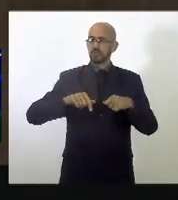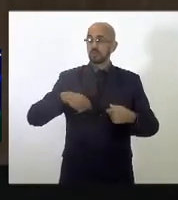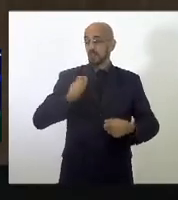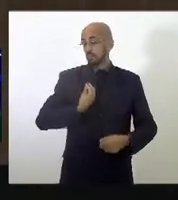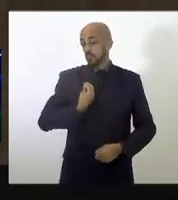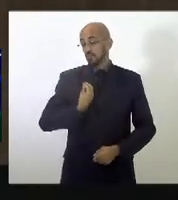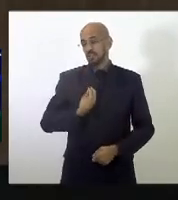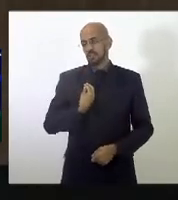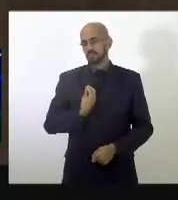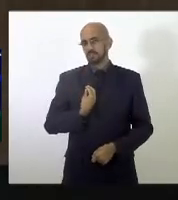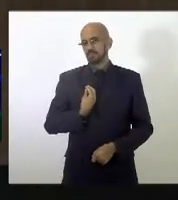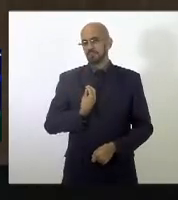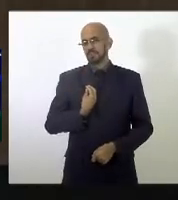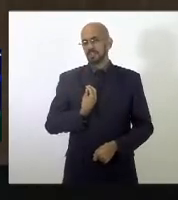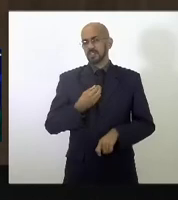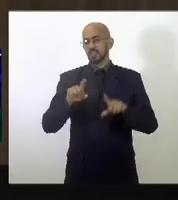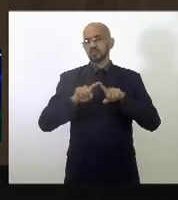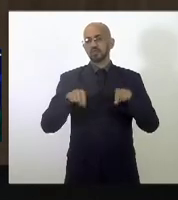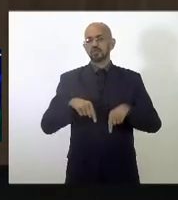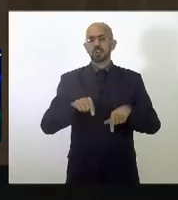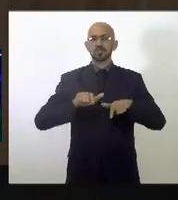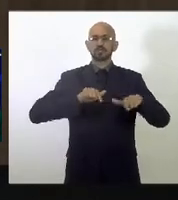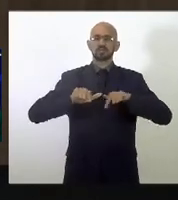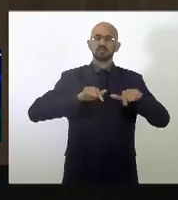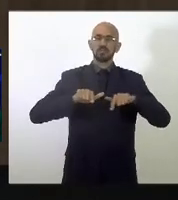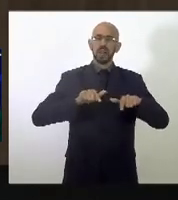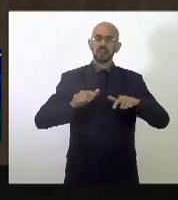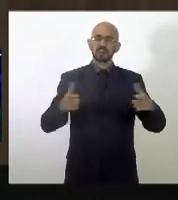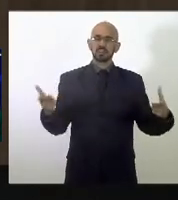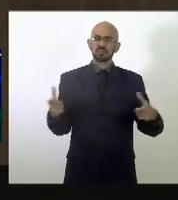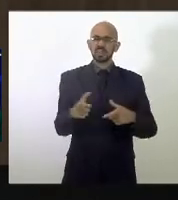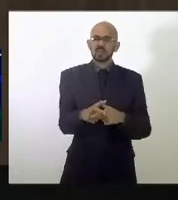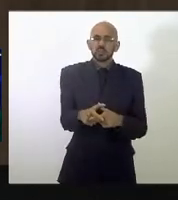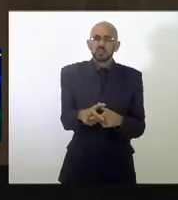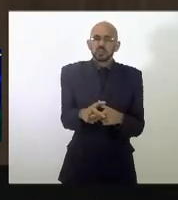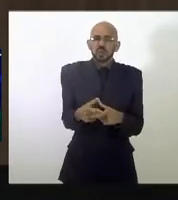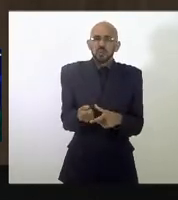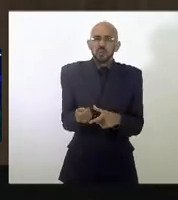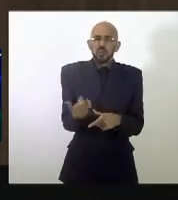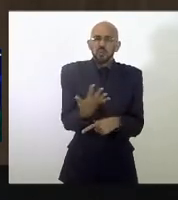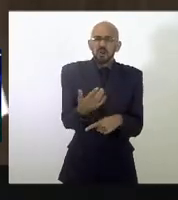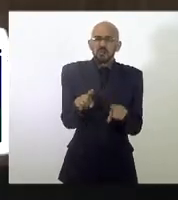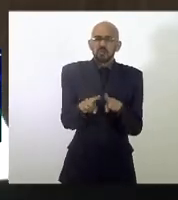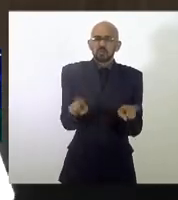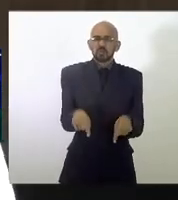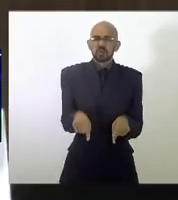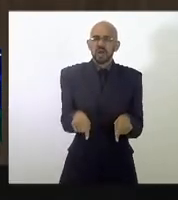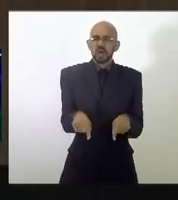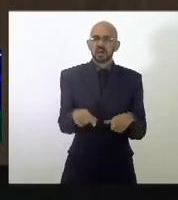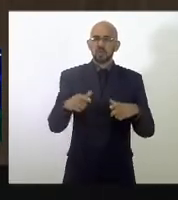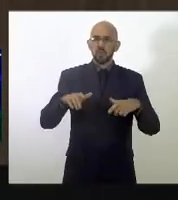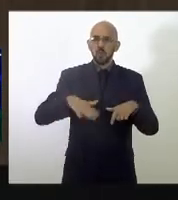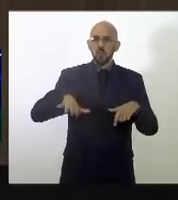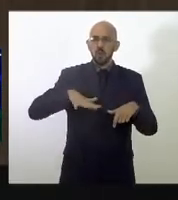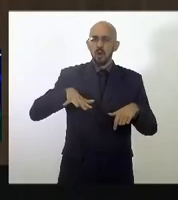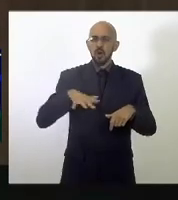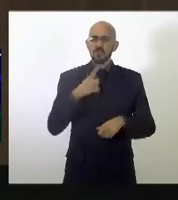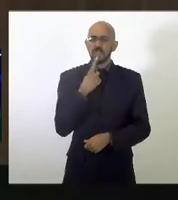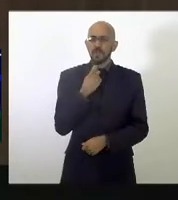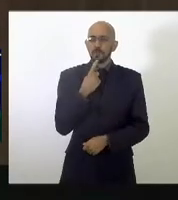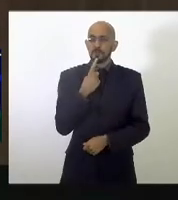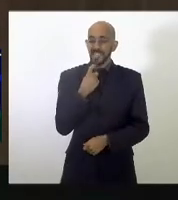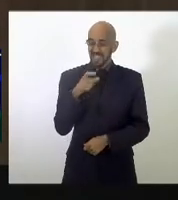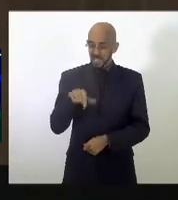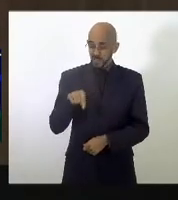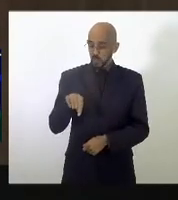trabalhadores estão trabalhando em quantitativo reduzido, senhor presidente. Na área vermelha, como é que pode trabalhar